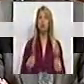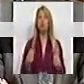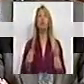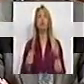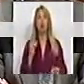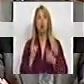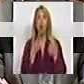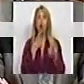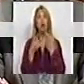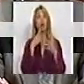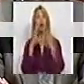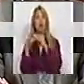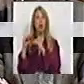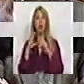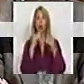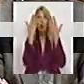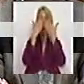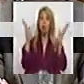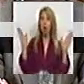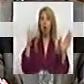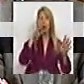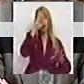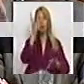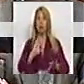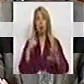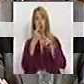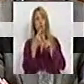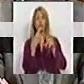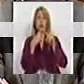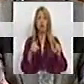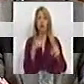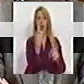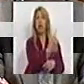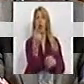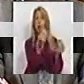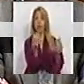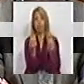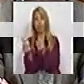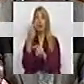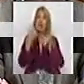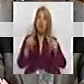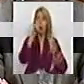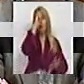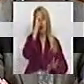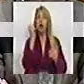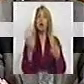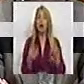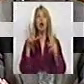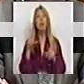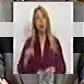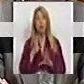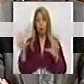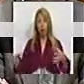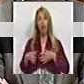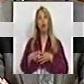que é o diálogo democrático, sabendo respeitar a diferença de cada um, mas sabermos também construir em comum